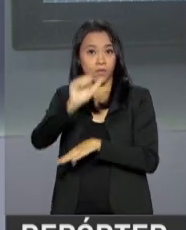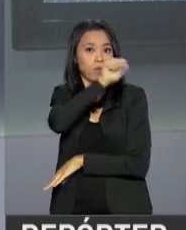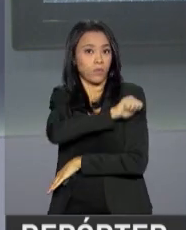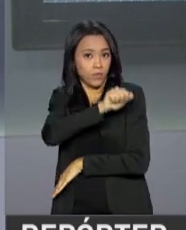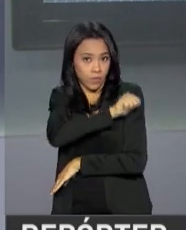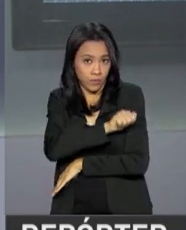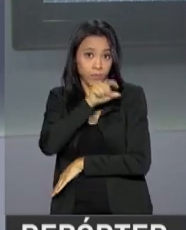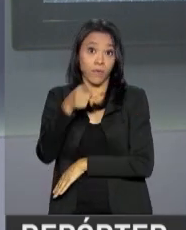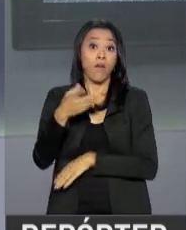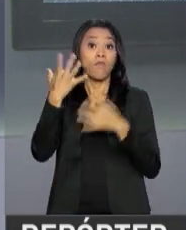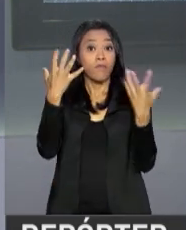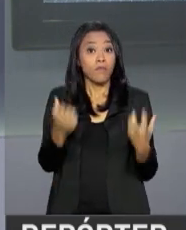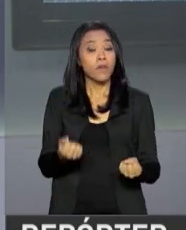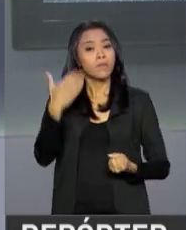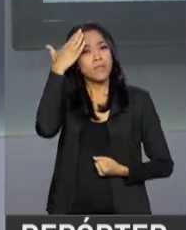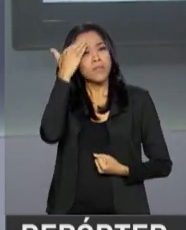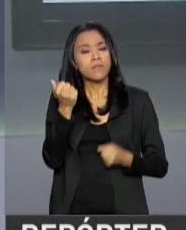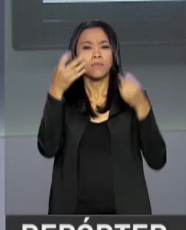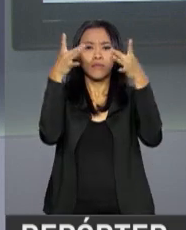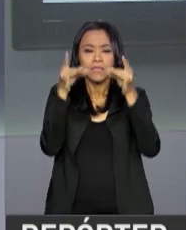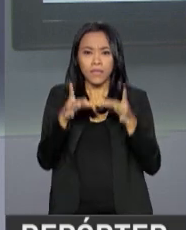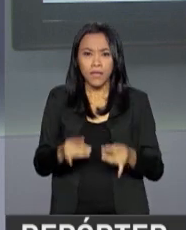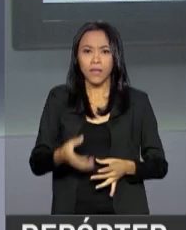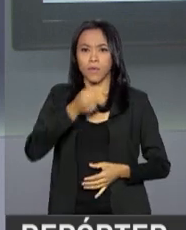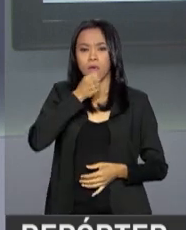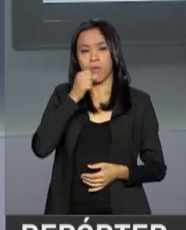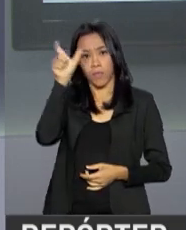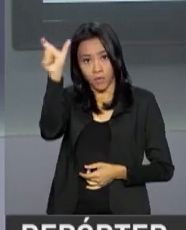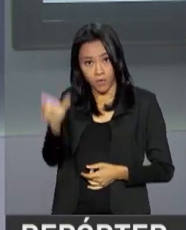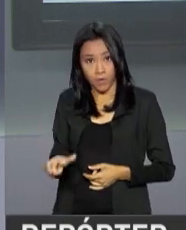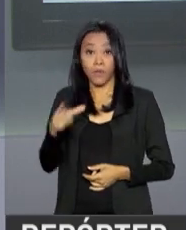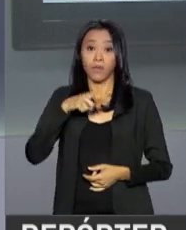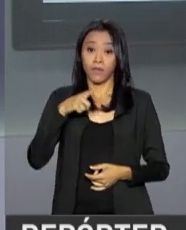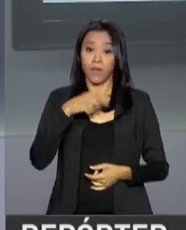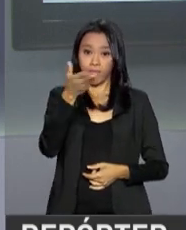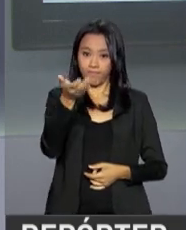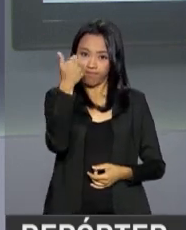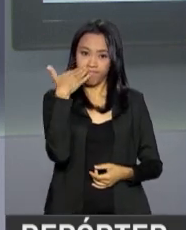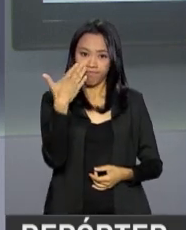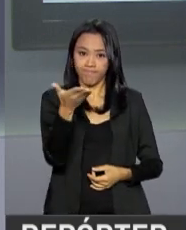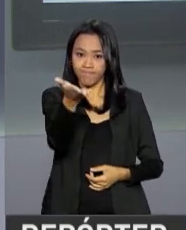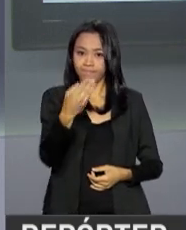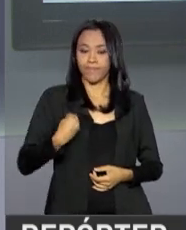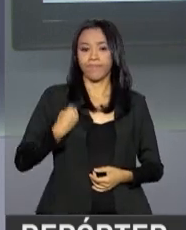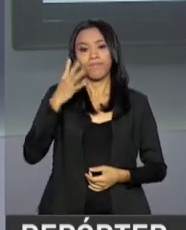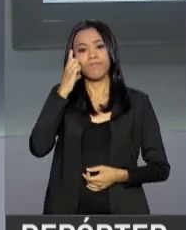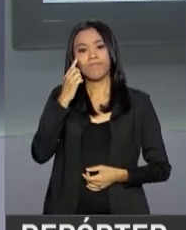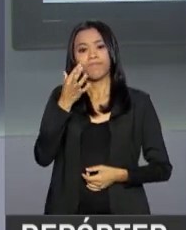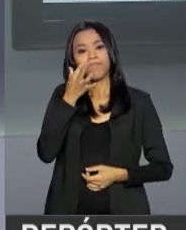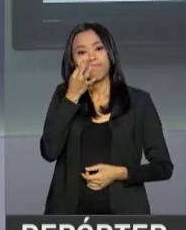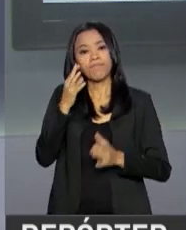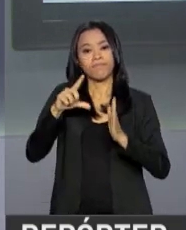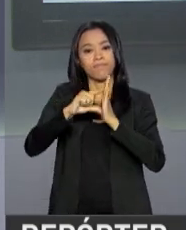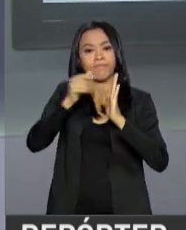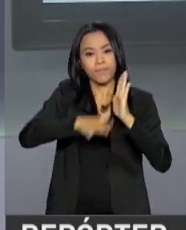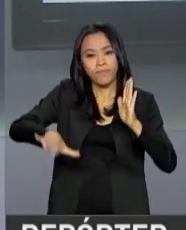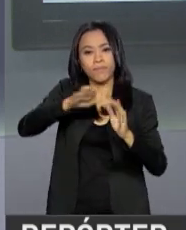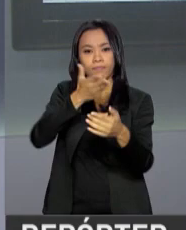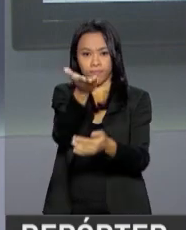Janeiro. Nós vamos saber os detalhes com a repórter Gabriela Noronha, que conversa com a gente ao vivo do Palácio do Planalto. Bom dia,